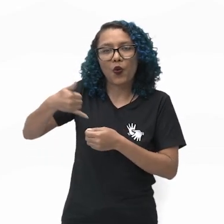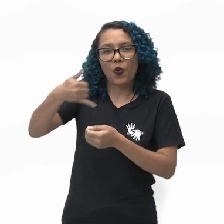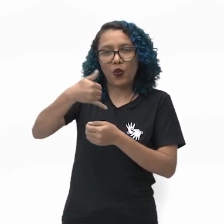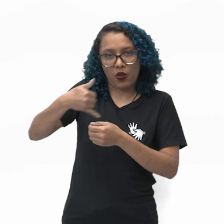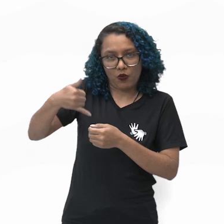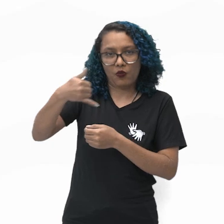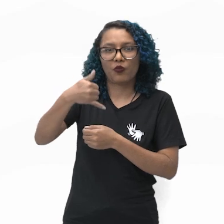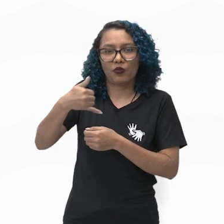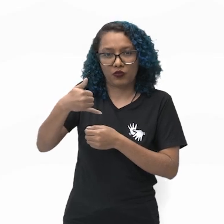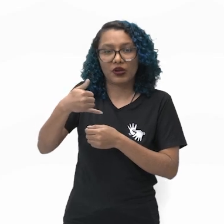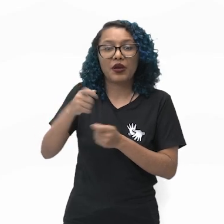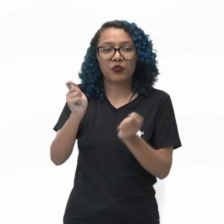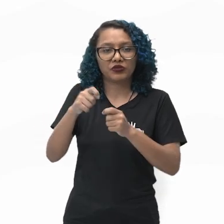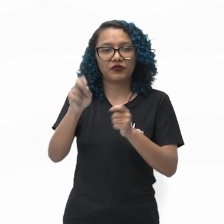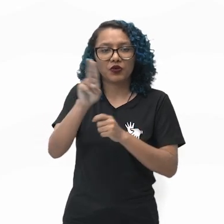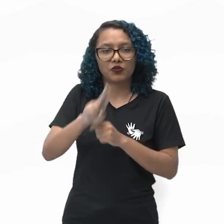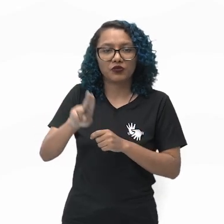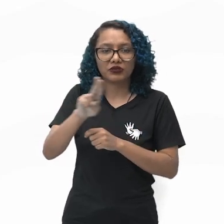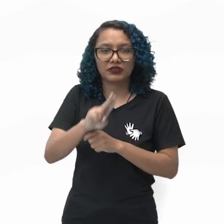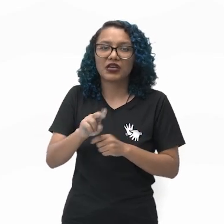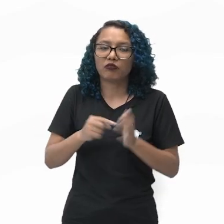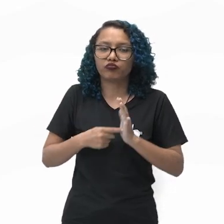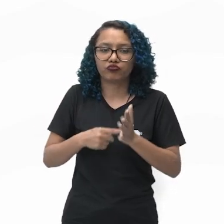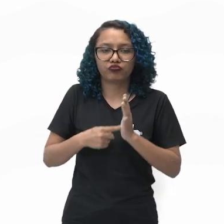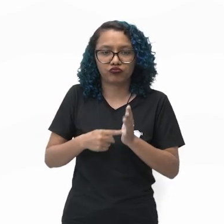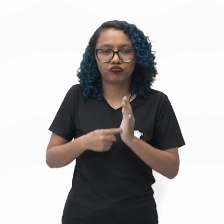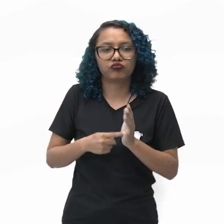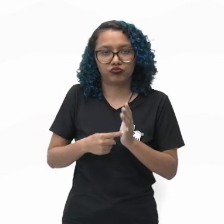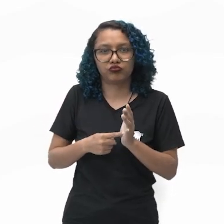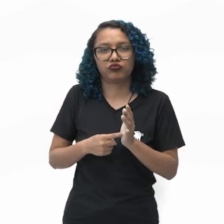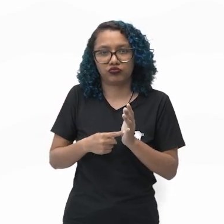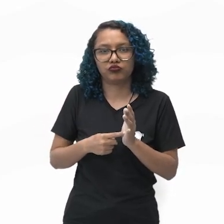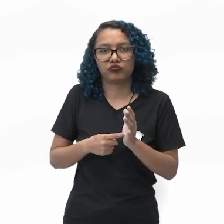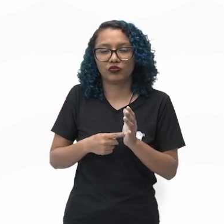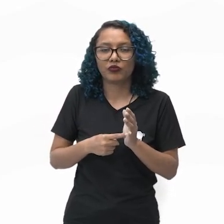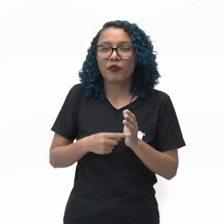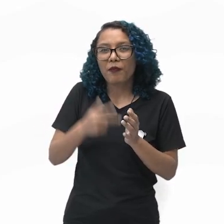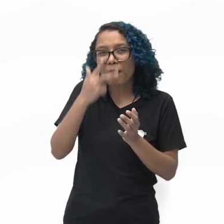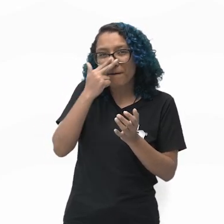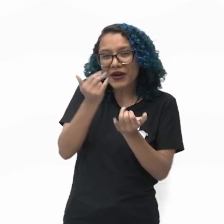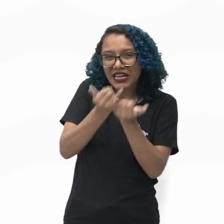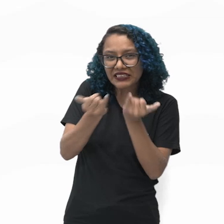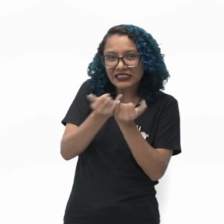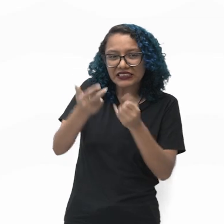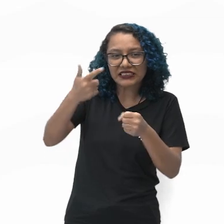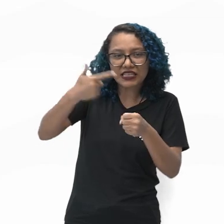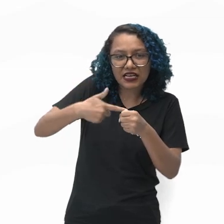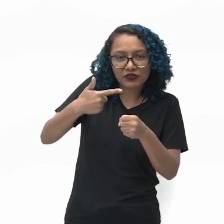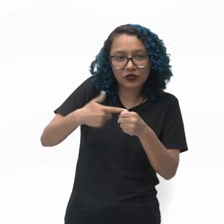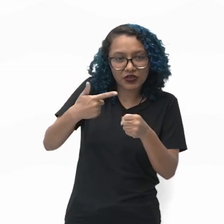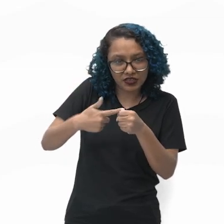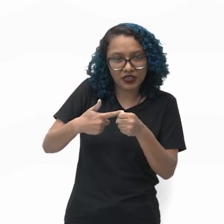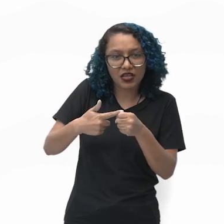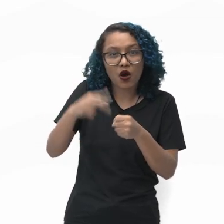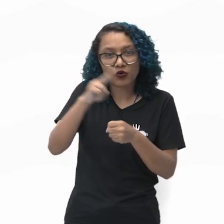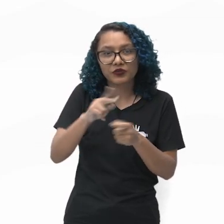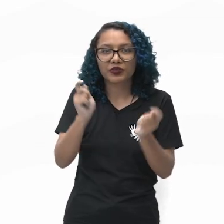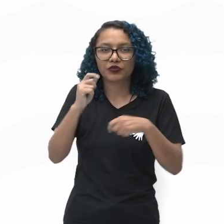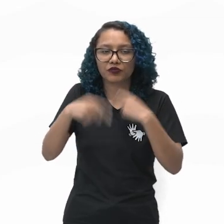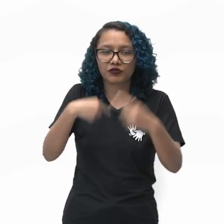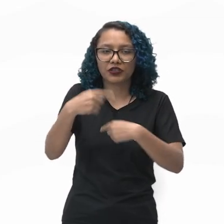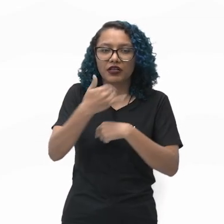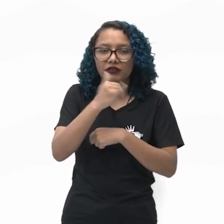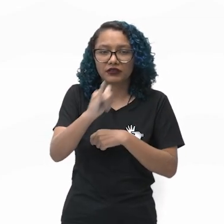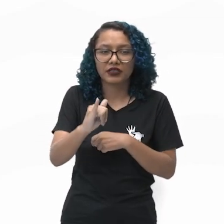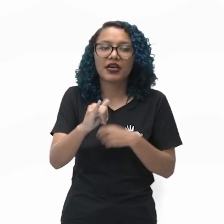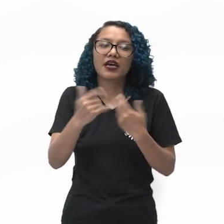utilizado como combustível para motores, para gerar eletricidade, reduzindo a necessidade de combustíveis